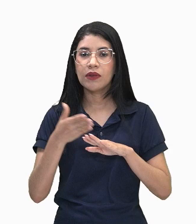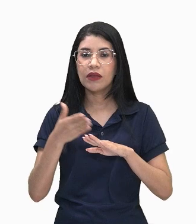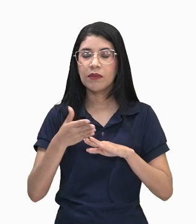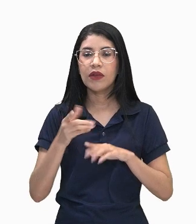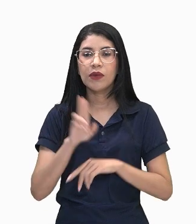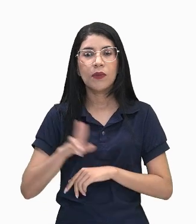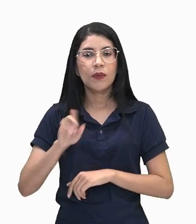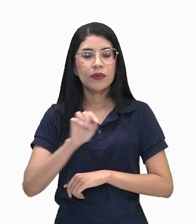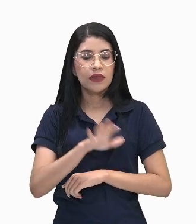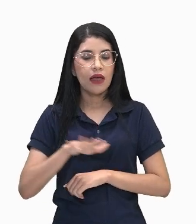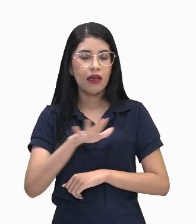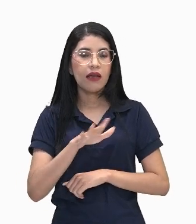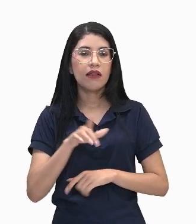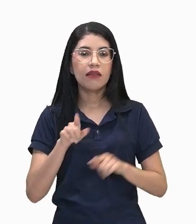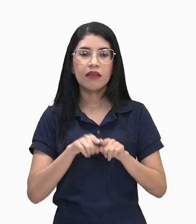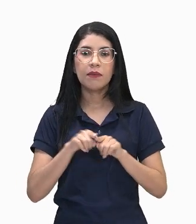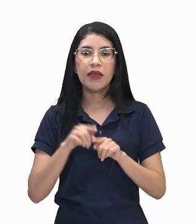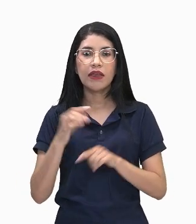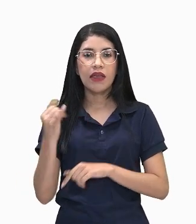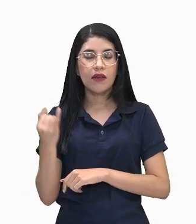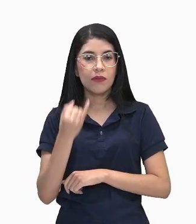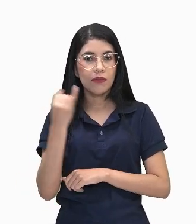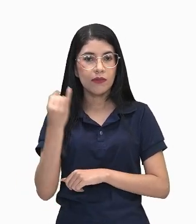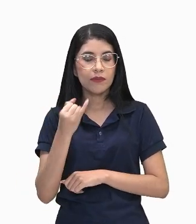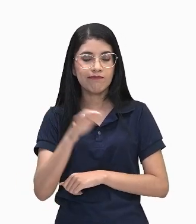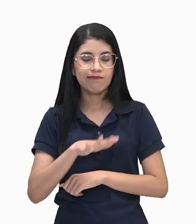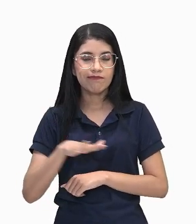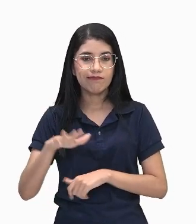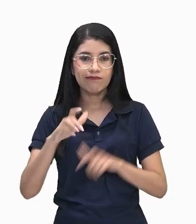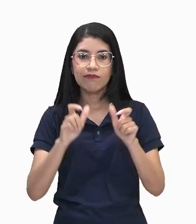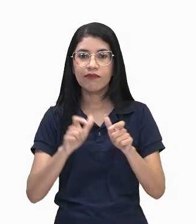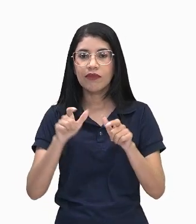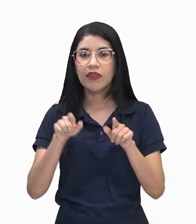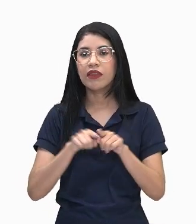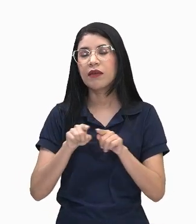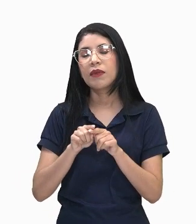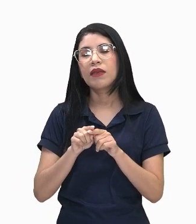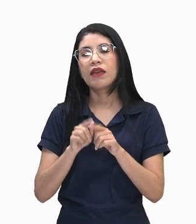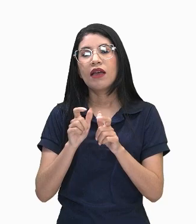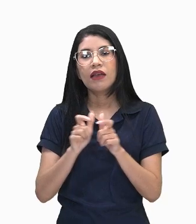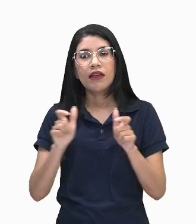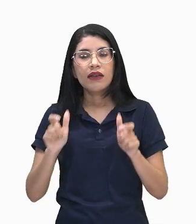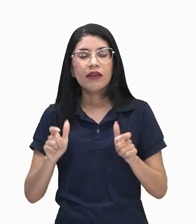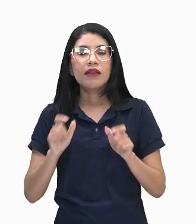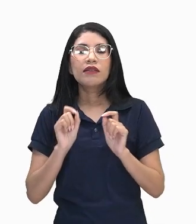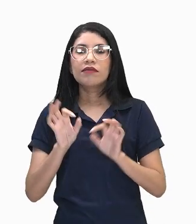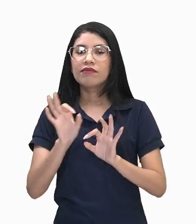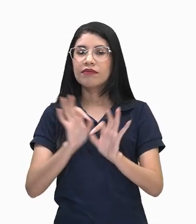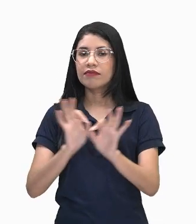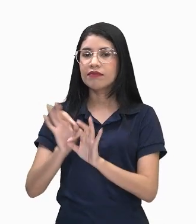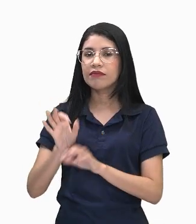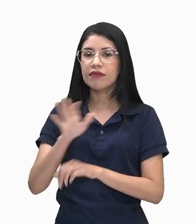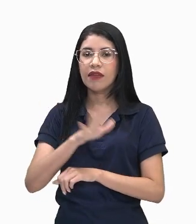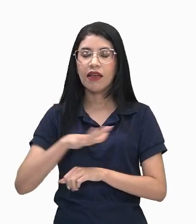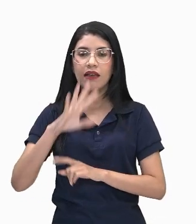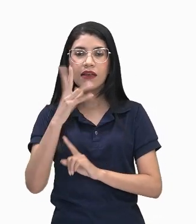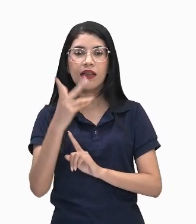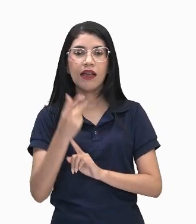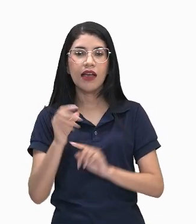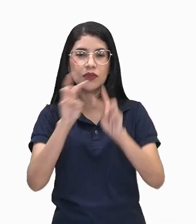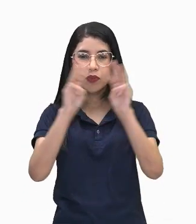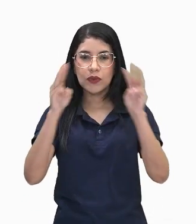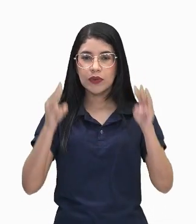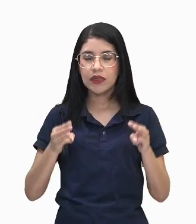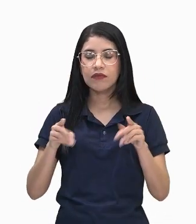o espaço como elemento fundamental e, na maior parte das vezes, é montada em espaços de arte, como museus e